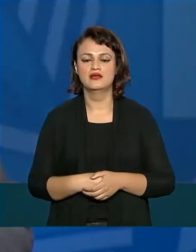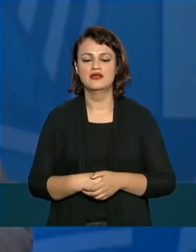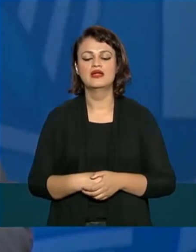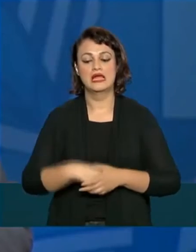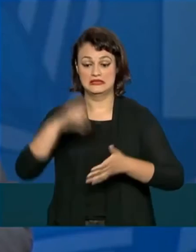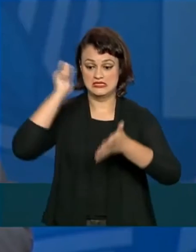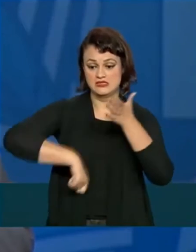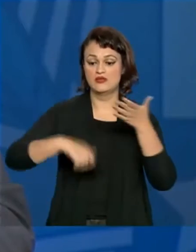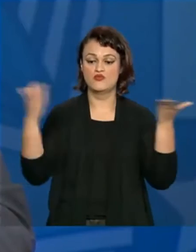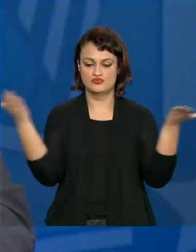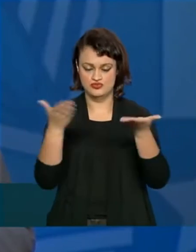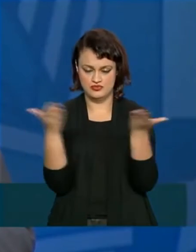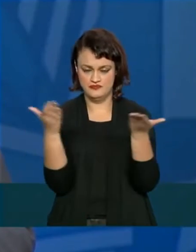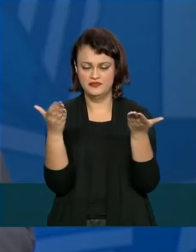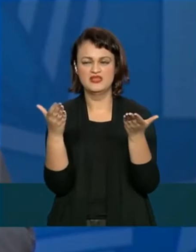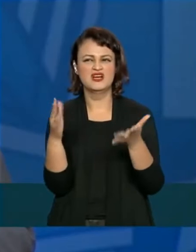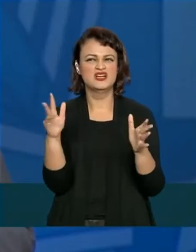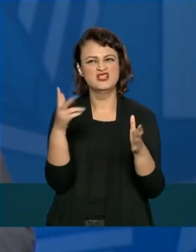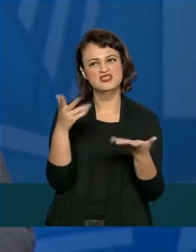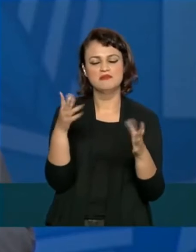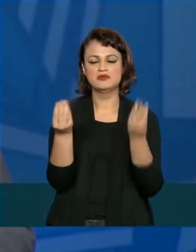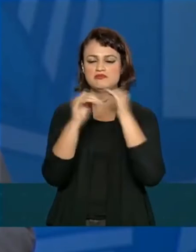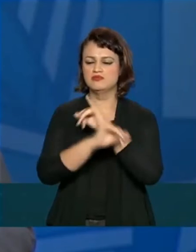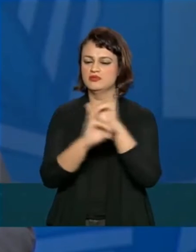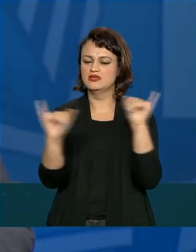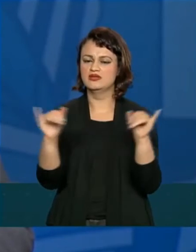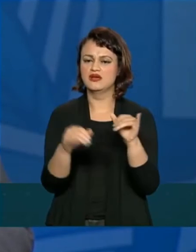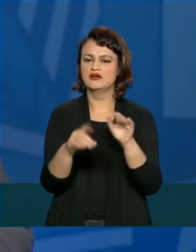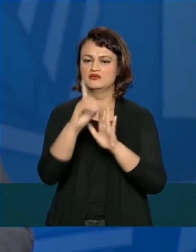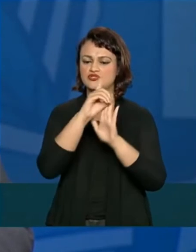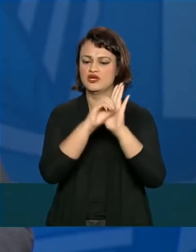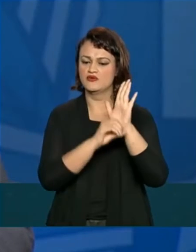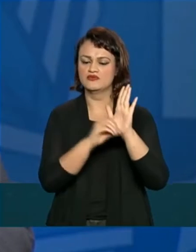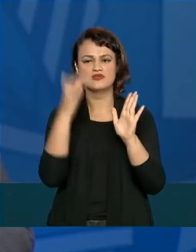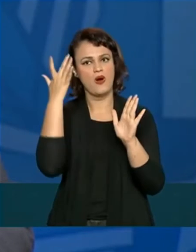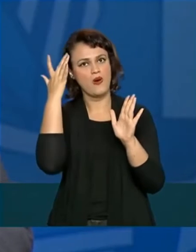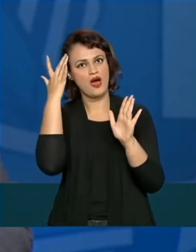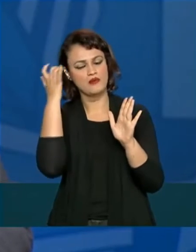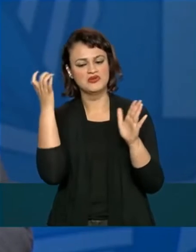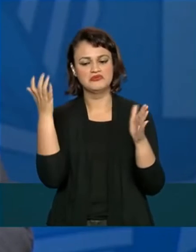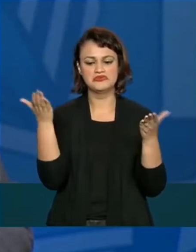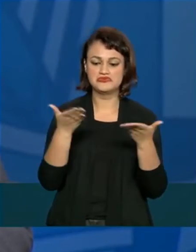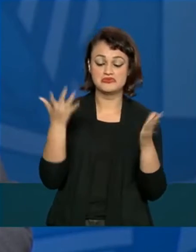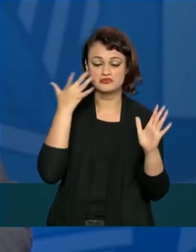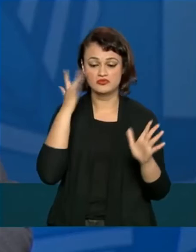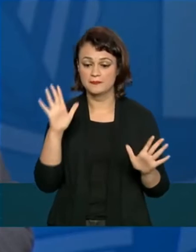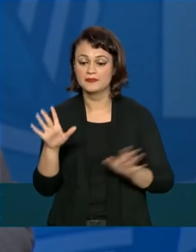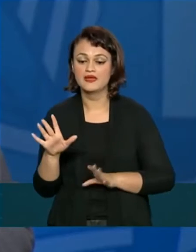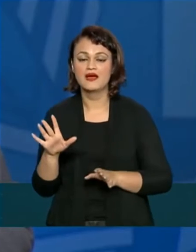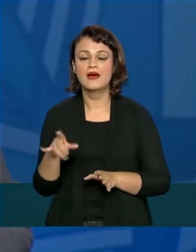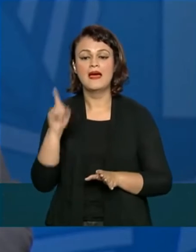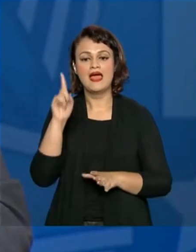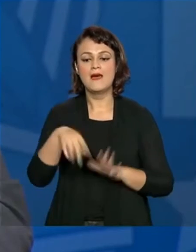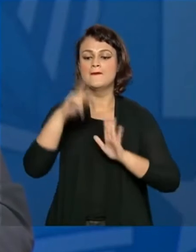sendo assinada hoje e provavelmente será publicada no Diário Oficial de hoje ou no de amanhã. Então, como eu falei, ela